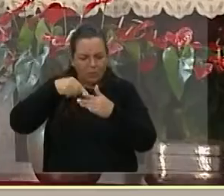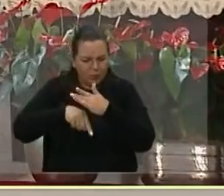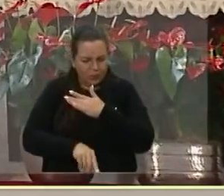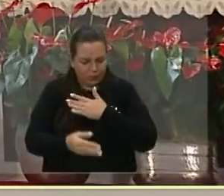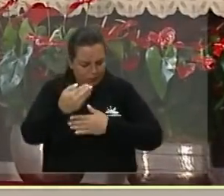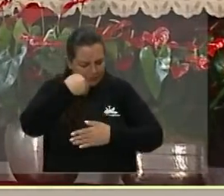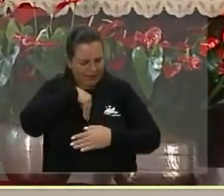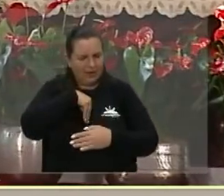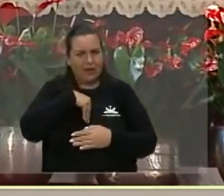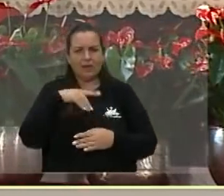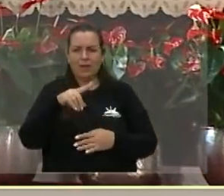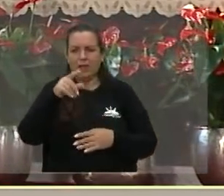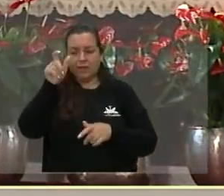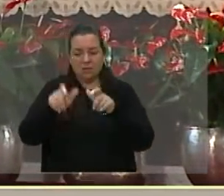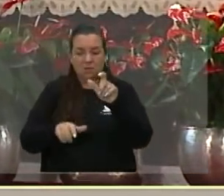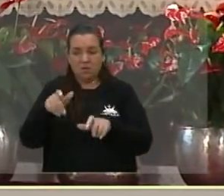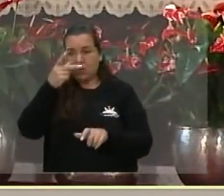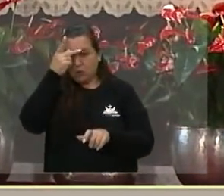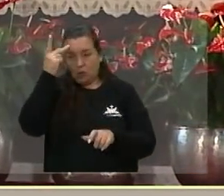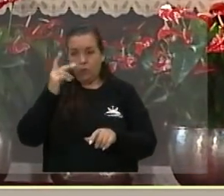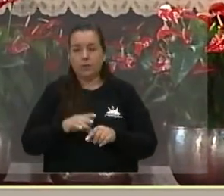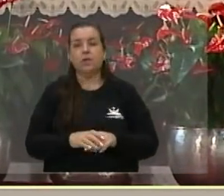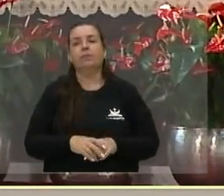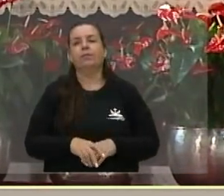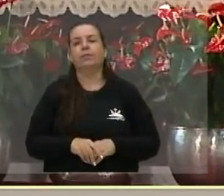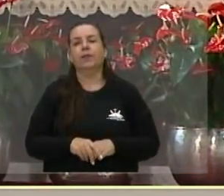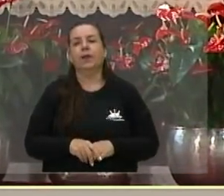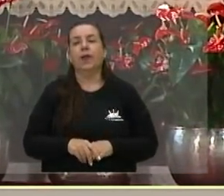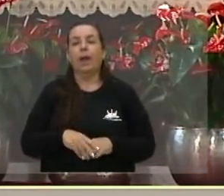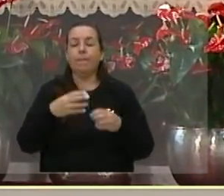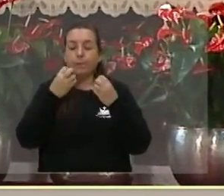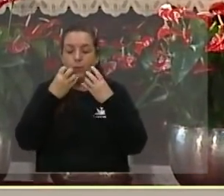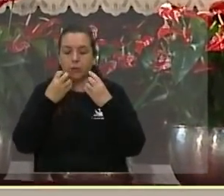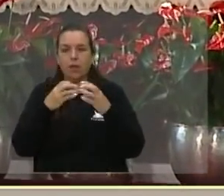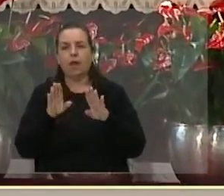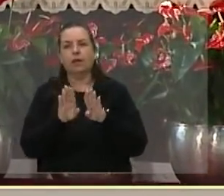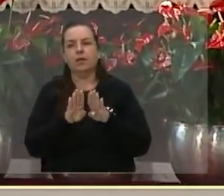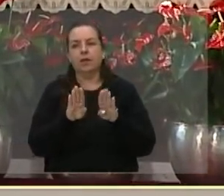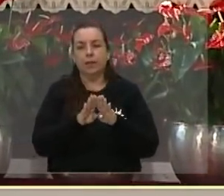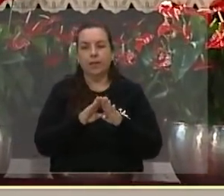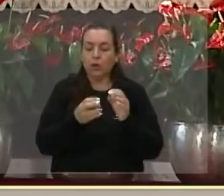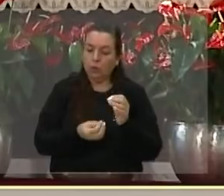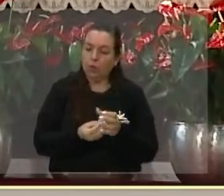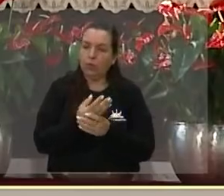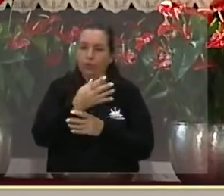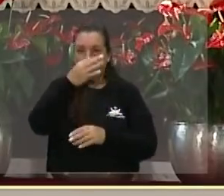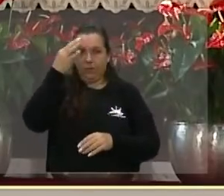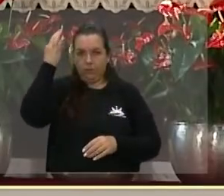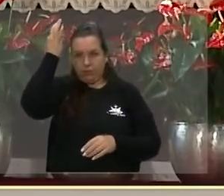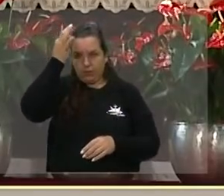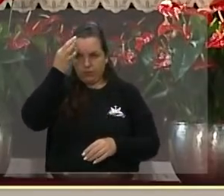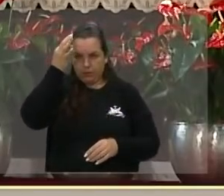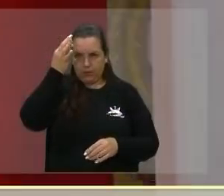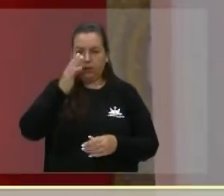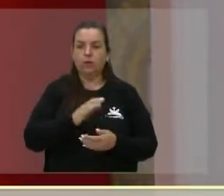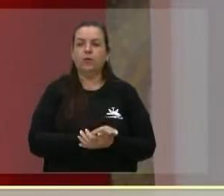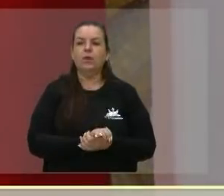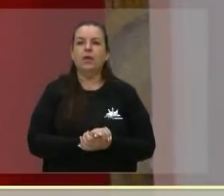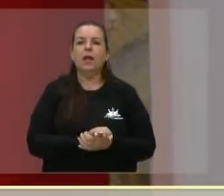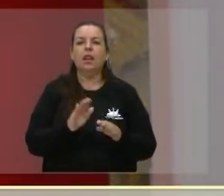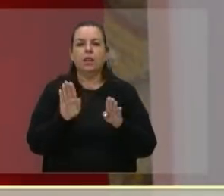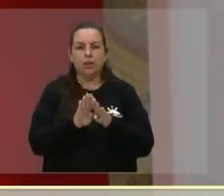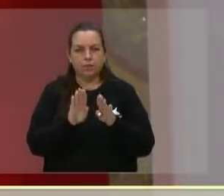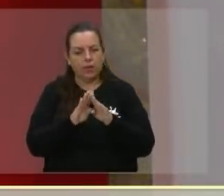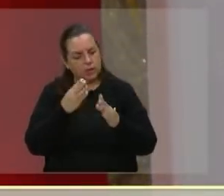as pessoas base bem rápido dignidade como fruto a bondade é do